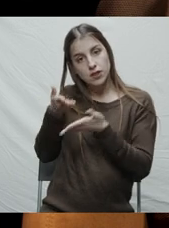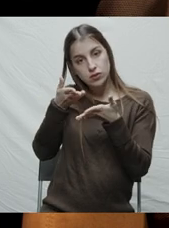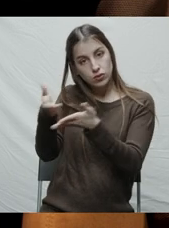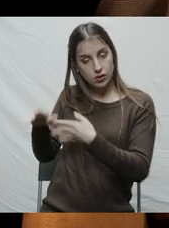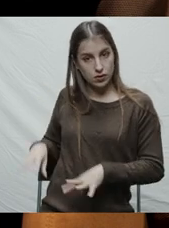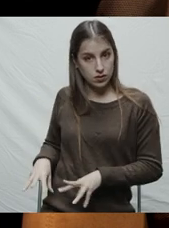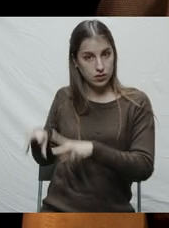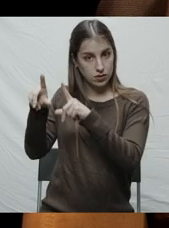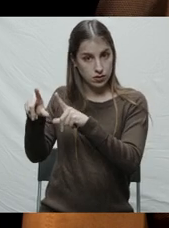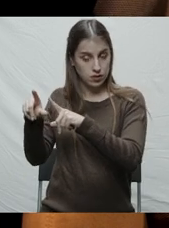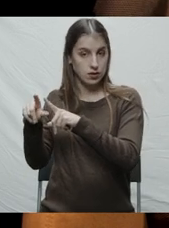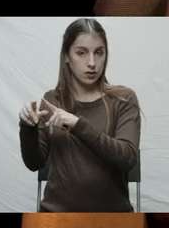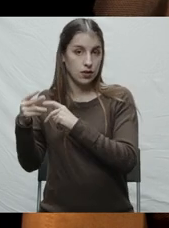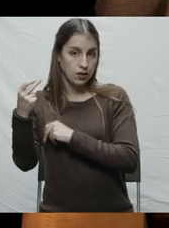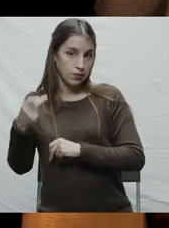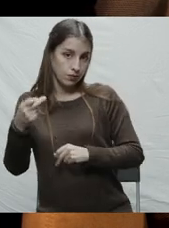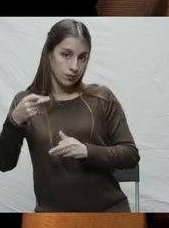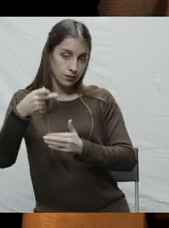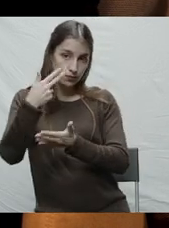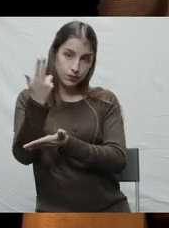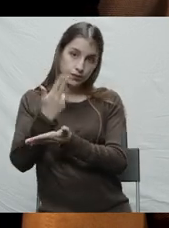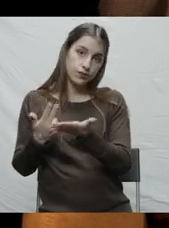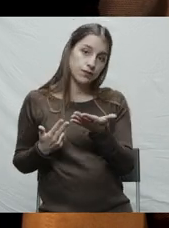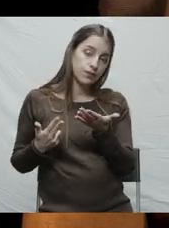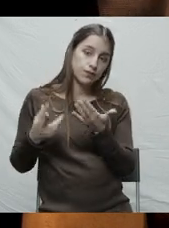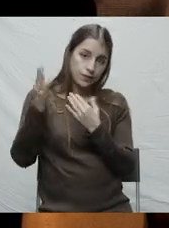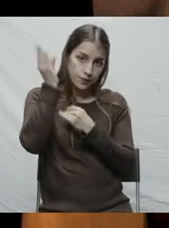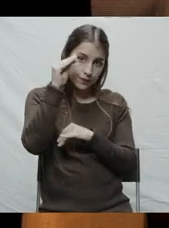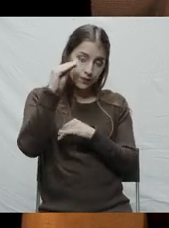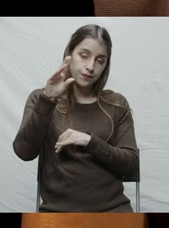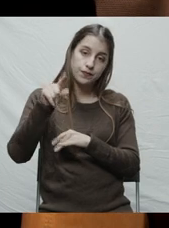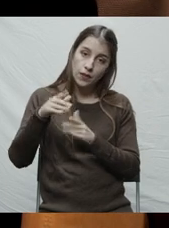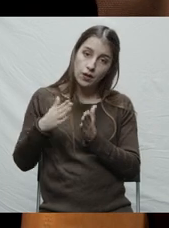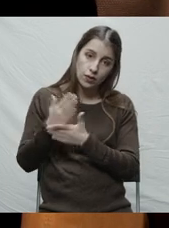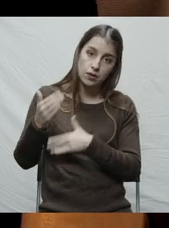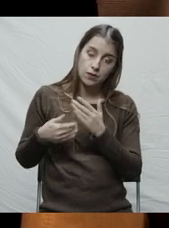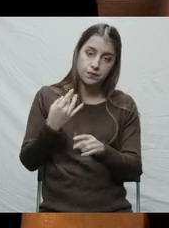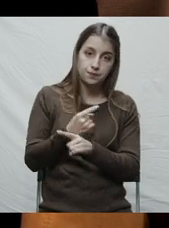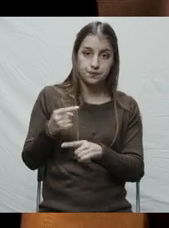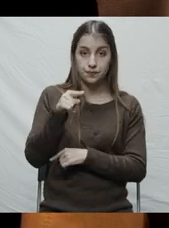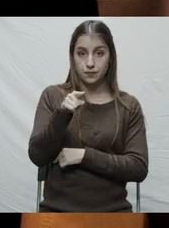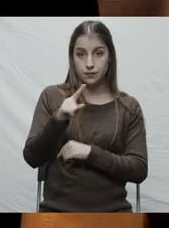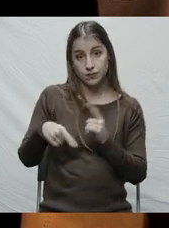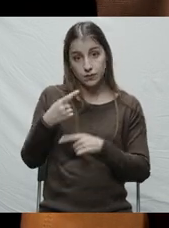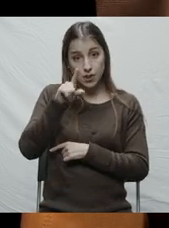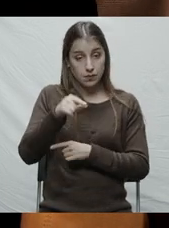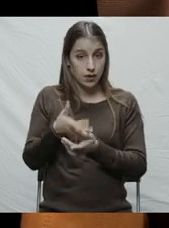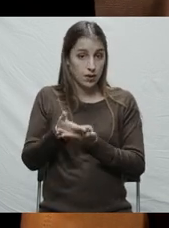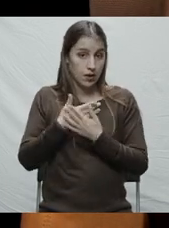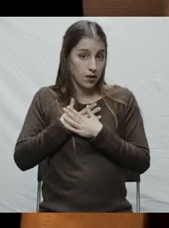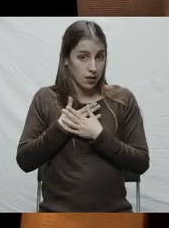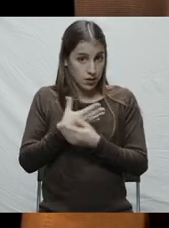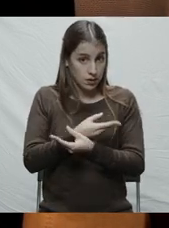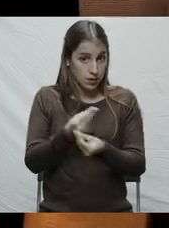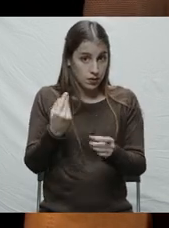questão da impermanência das artes performativas, do efêmero, não é? Porque isso depois também traz muitas questões que foram discutidas